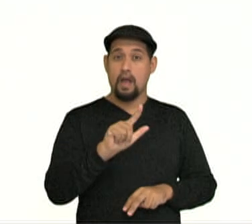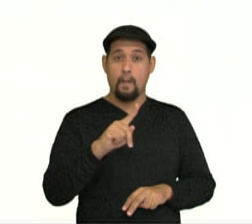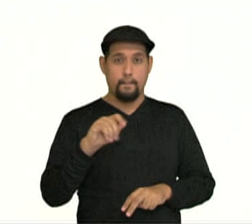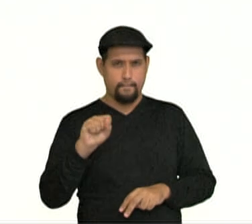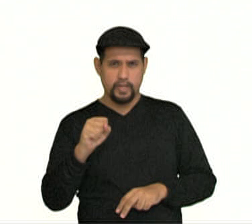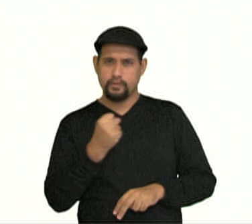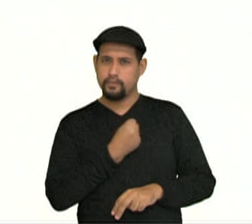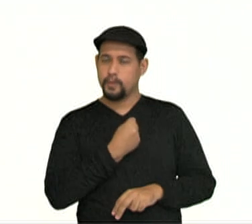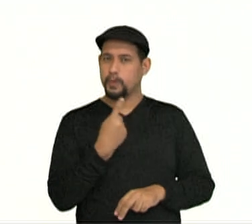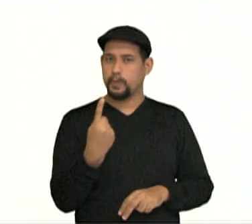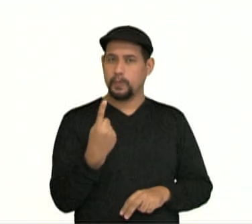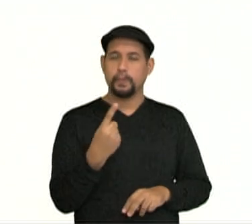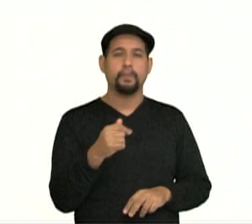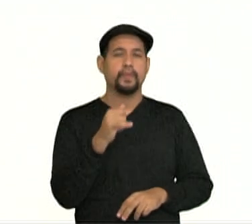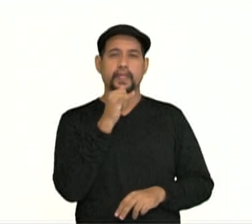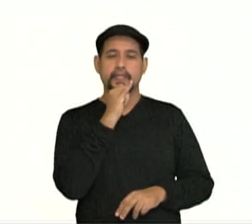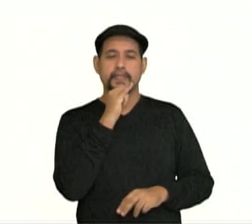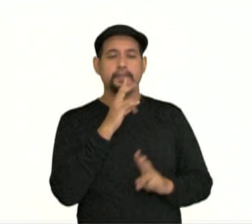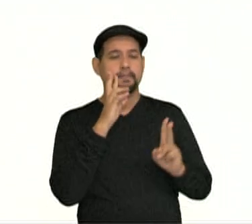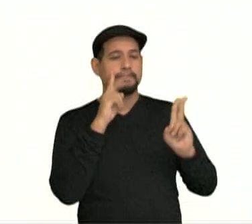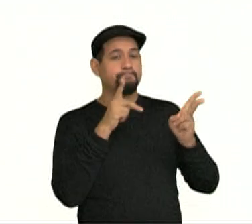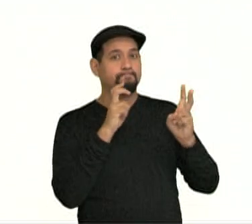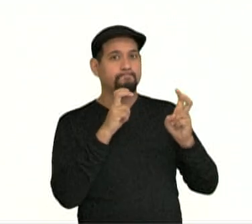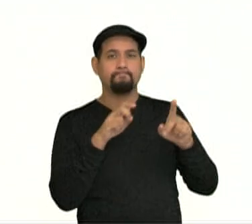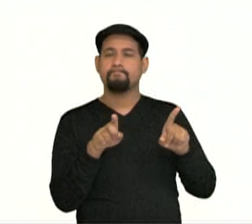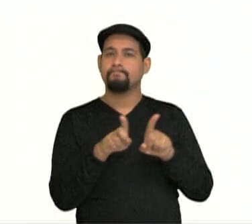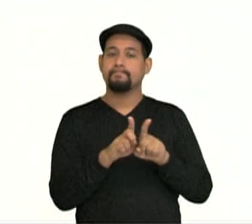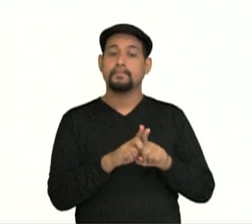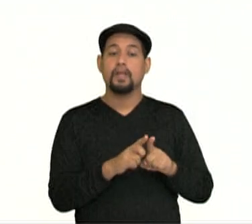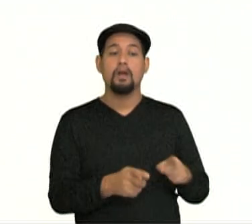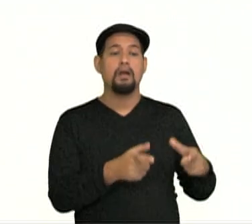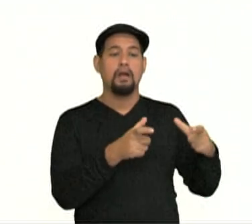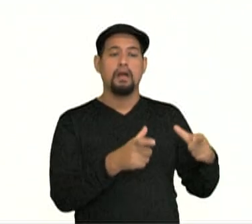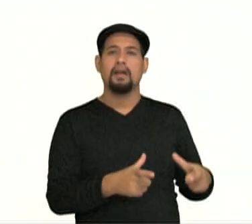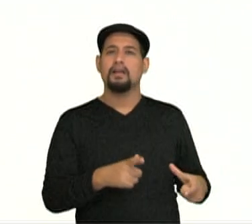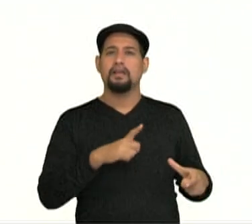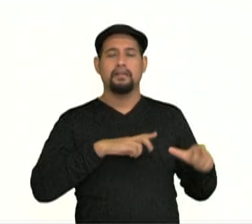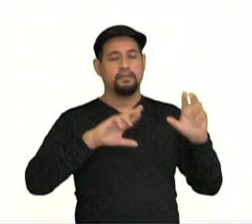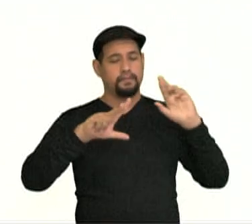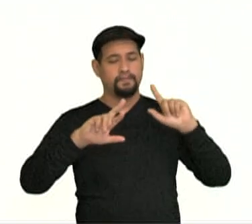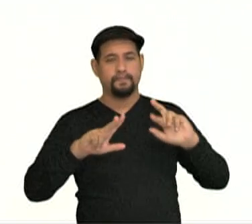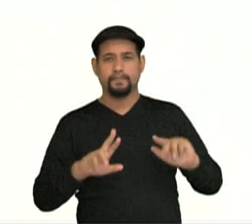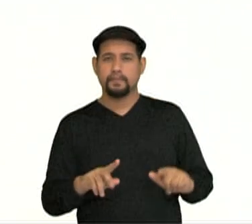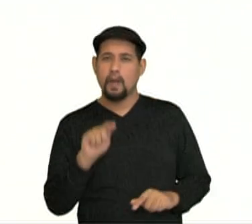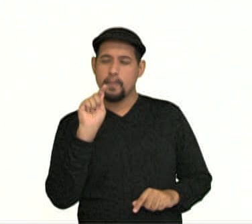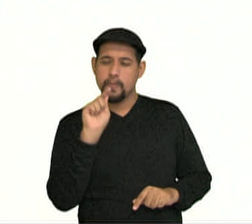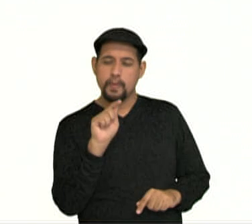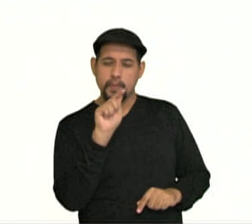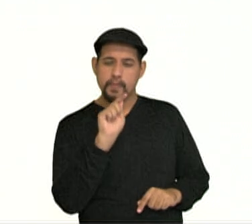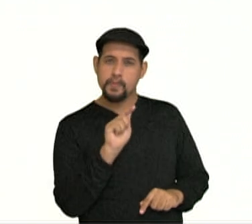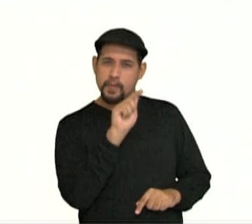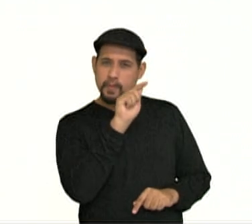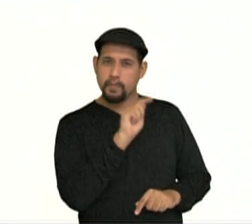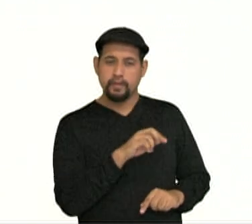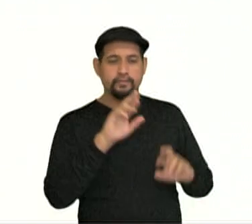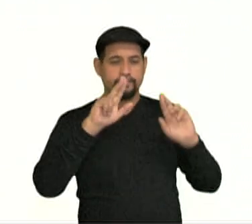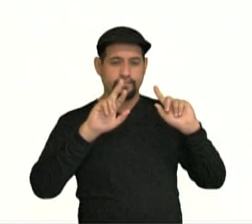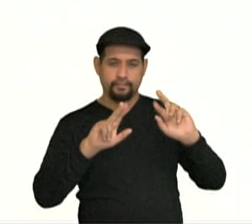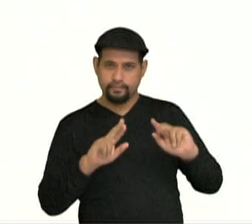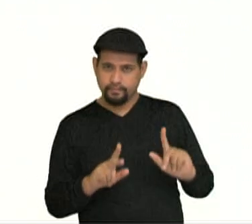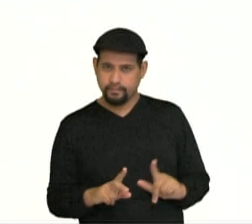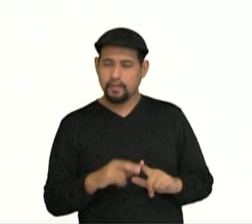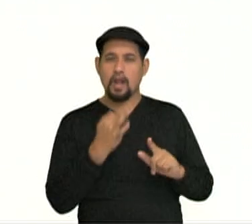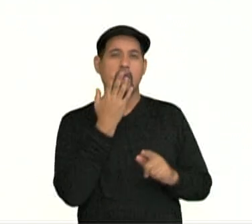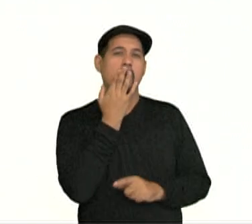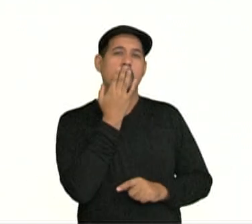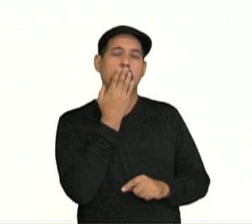que se você olhar ali, ó, você vai perceber que aquela área ali apresenta uma série de pontinhos, uma série de diferenças na